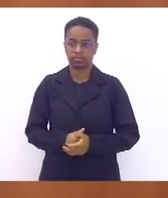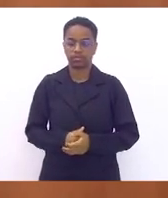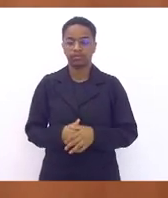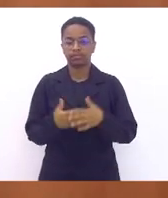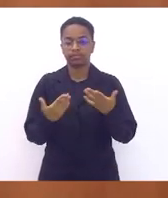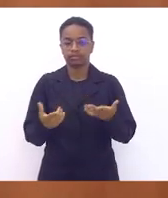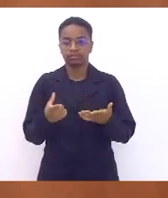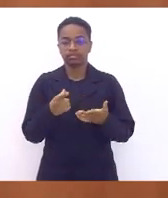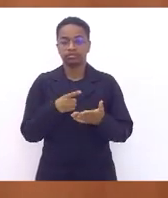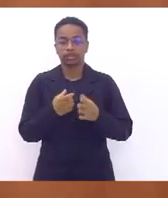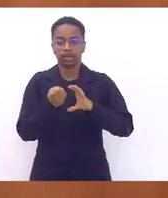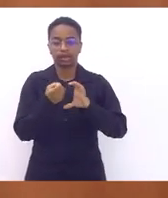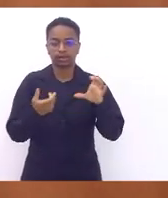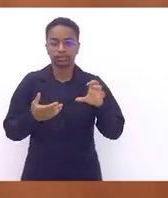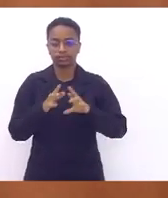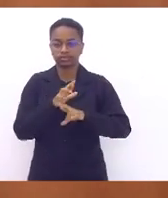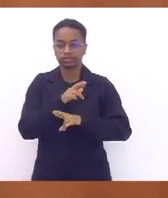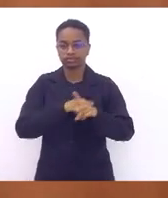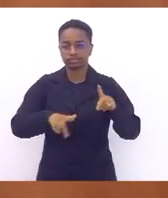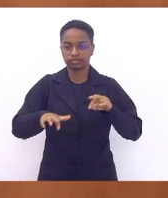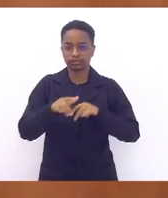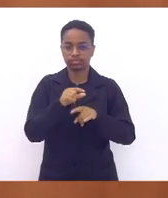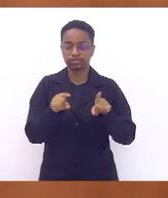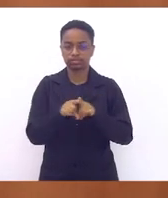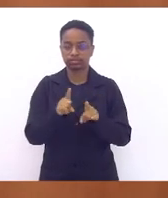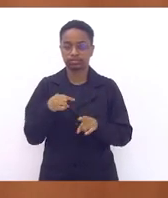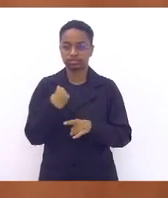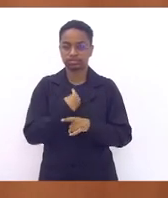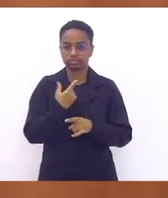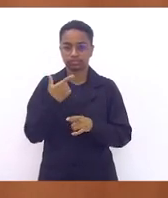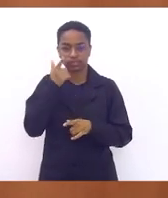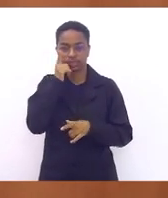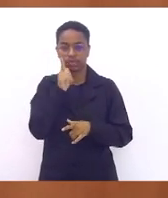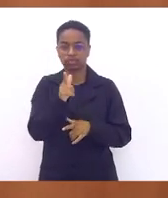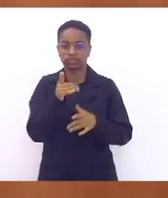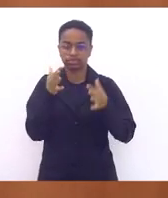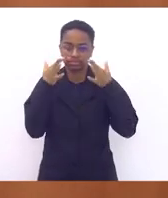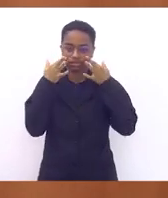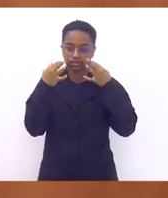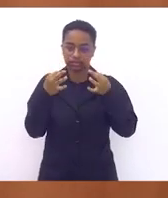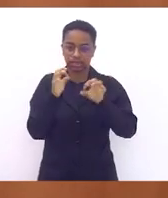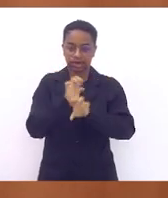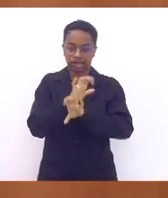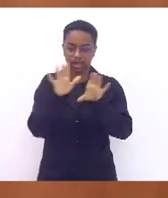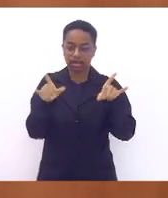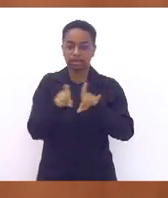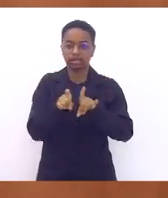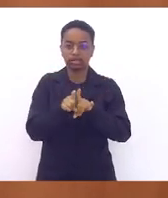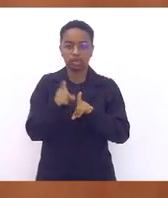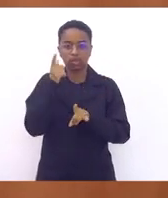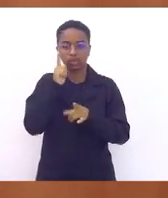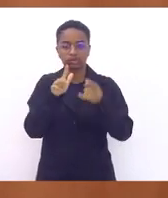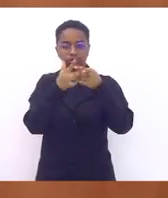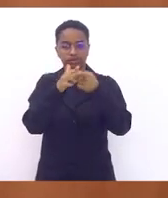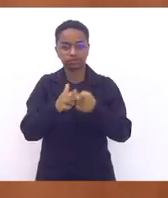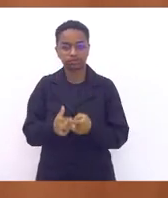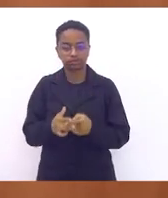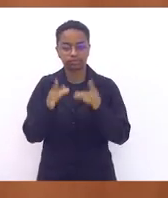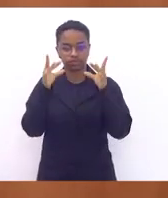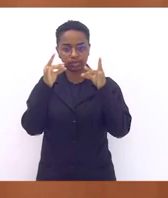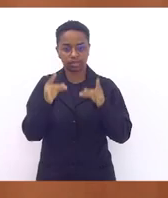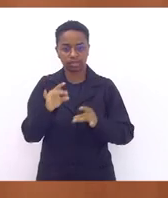foram diversas, e isso permitiu a gente olhar mais claramente para poder, então, aprimorar, detalhar